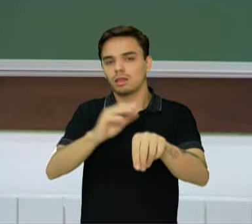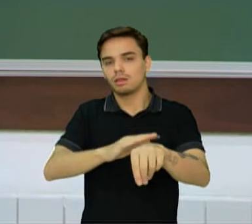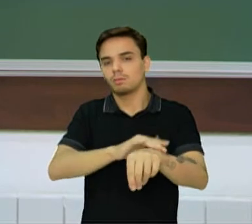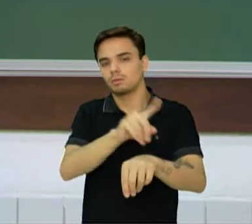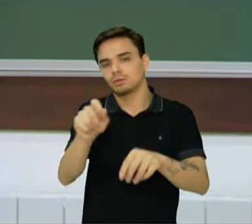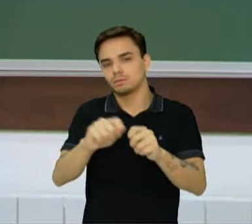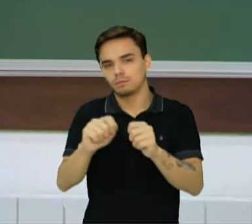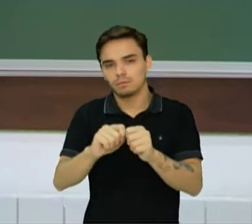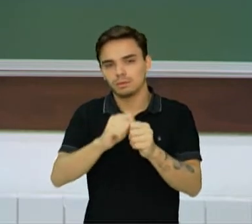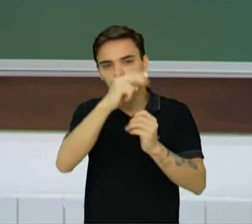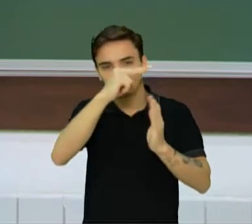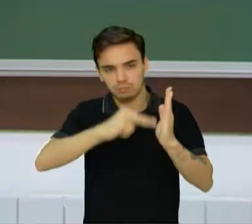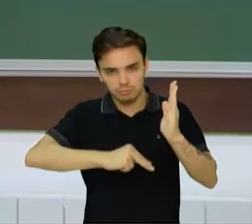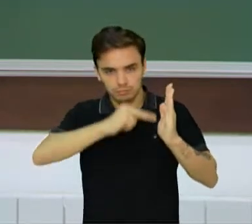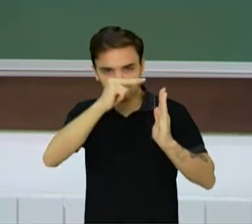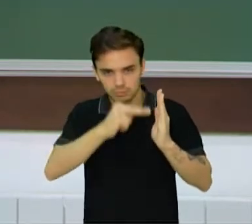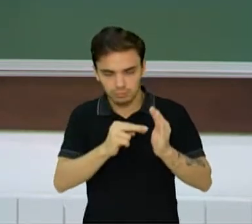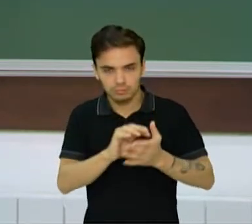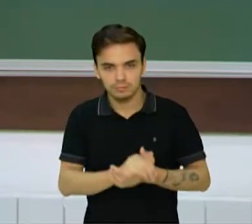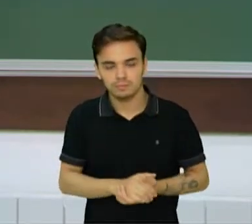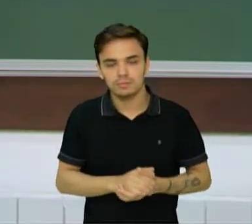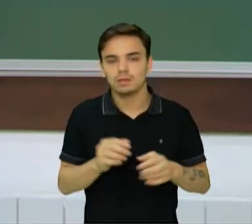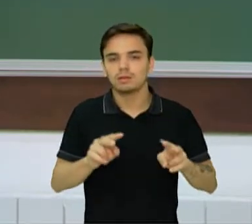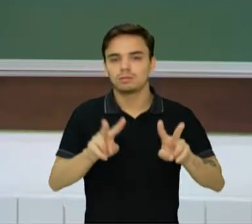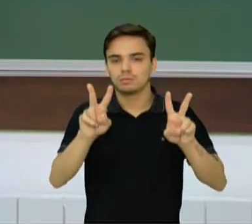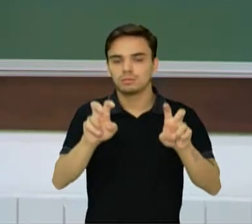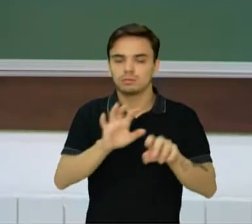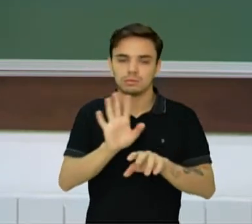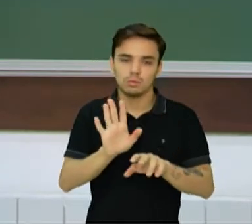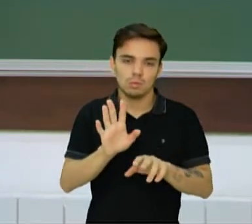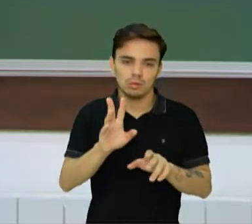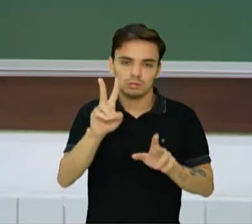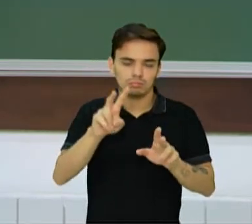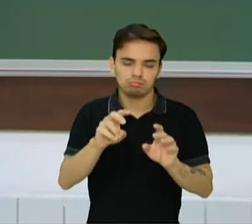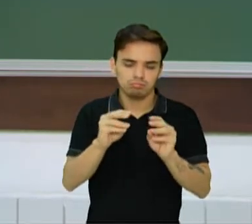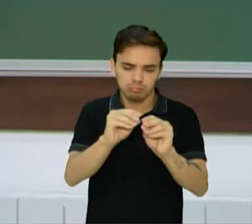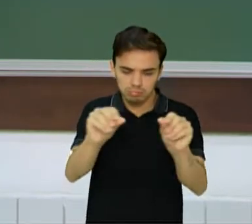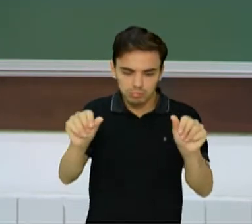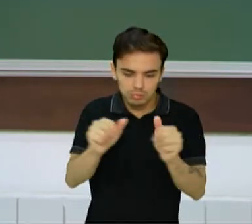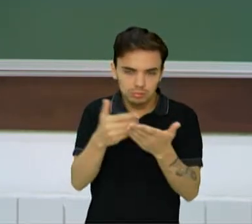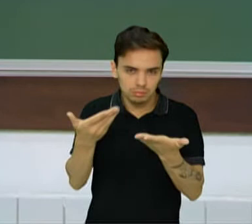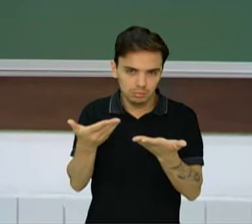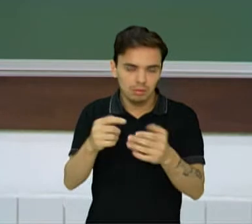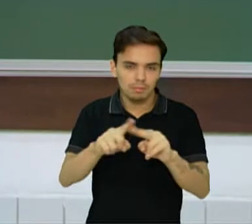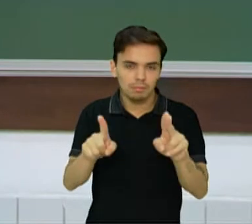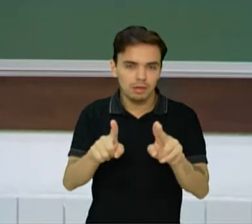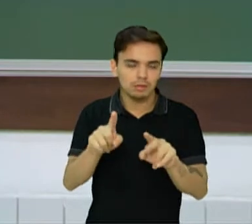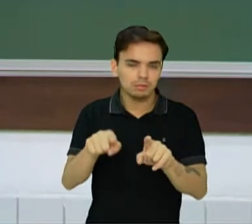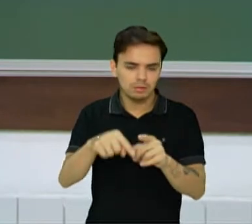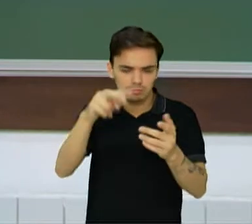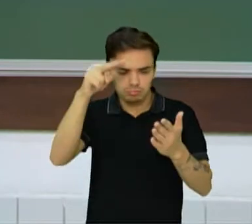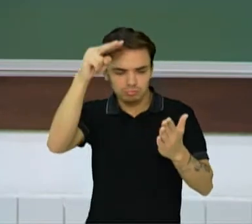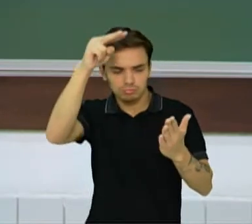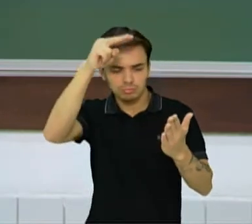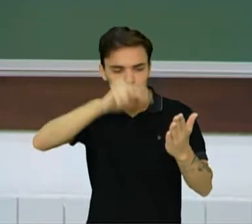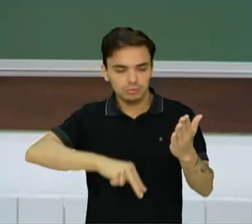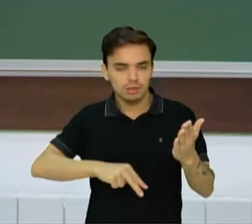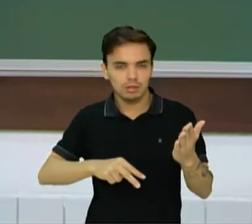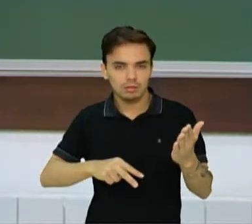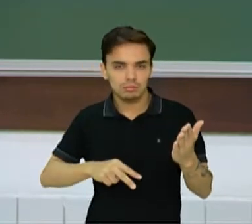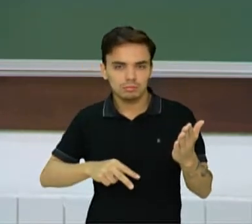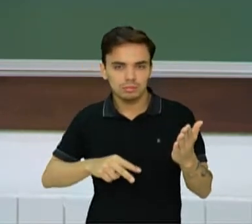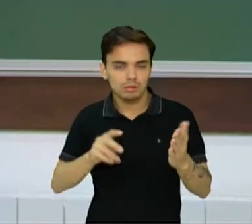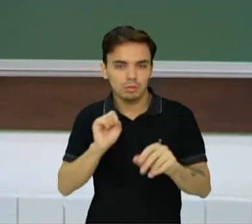poderem fazer aquela leitura, eu não diria superficial, mas aquele scanning, você dá aquela olhada,